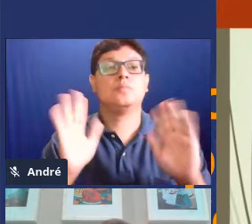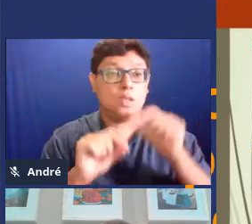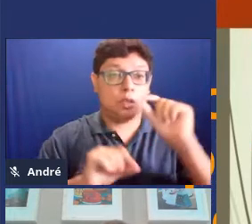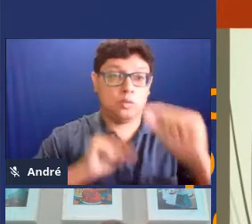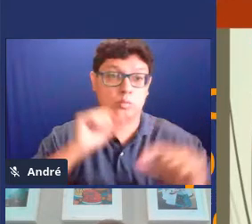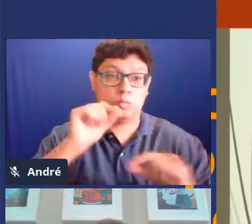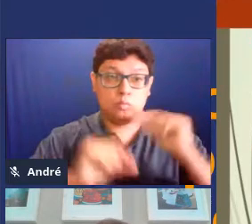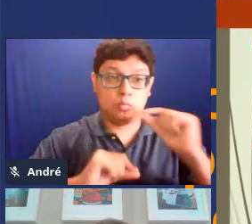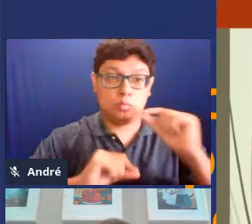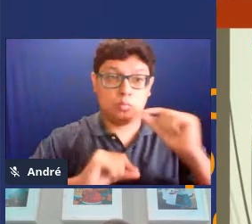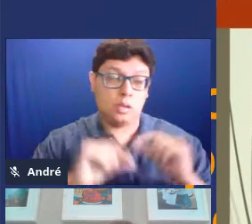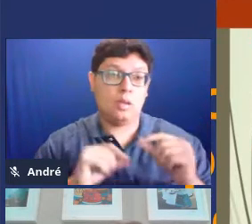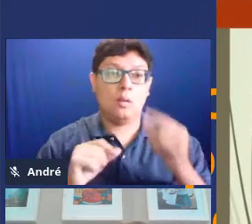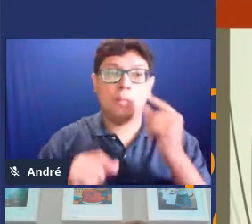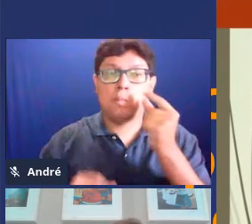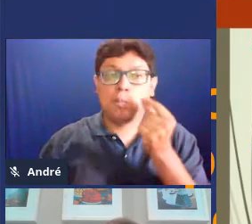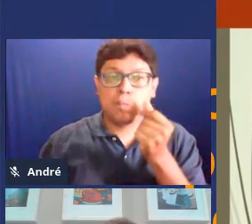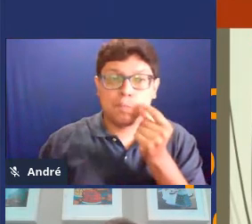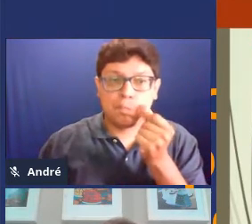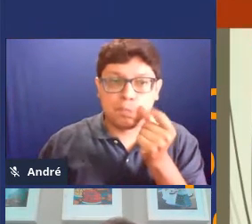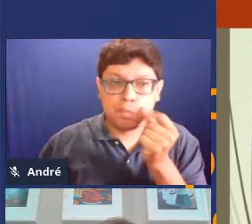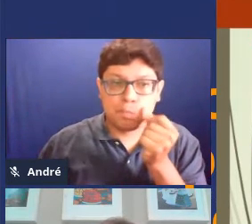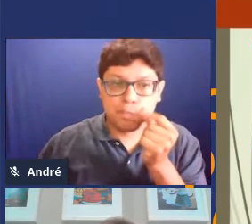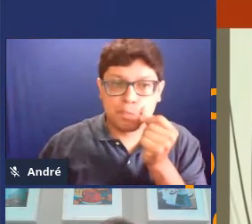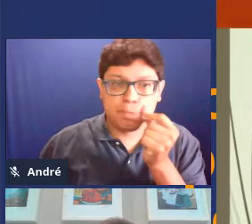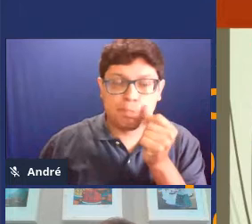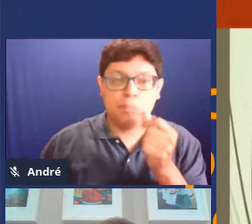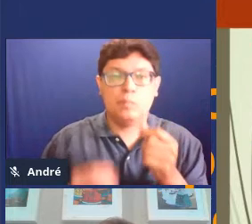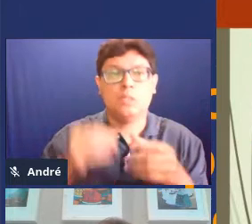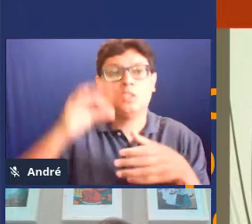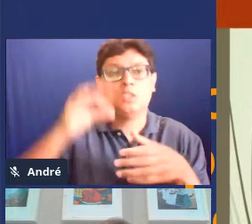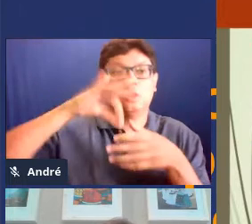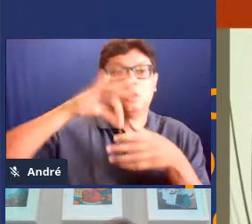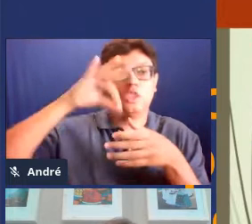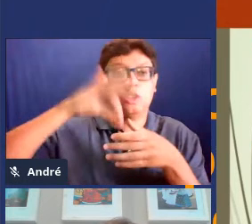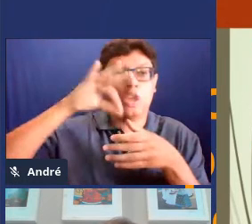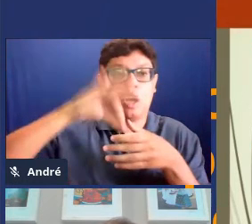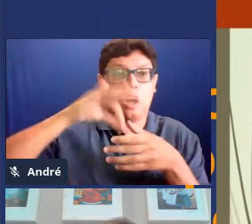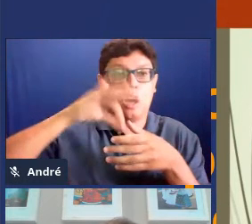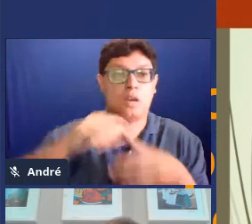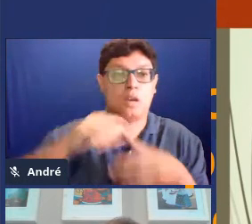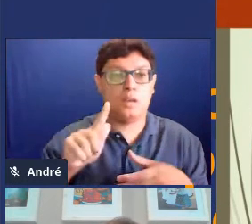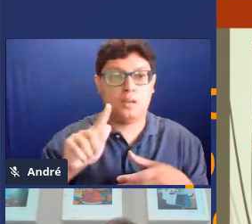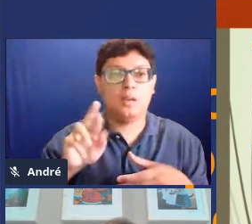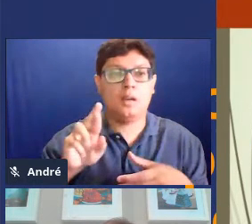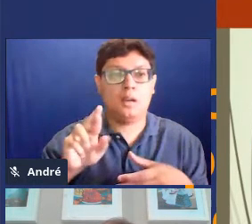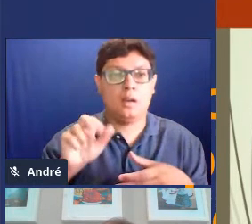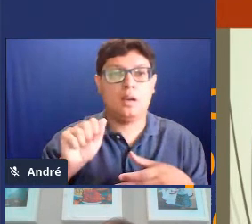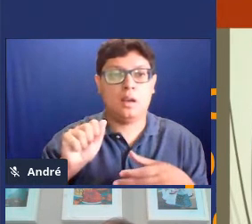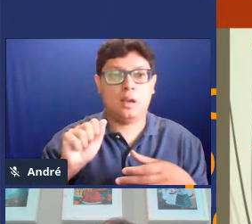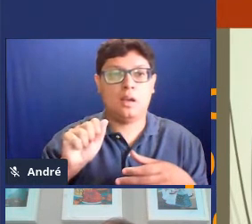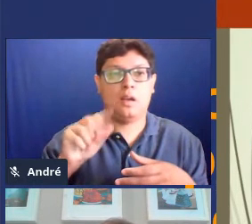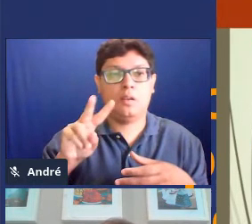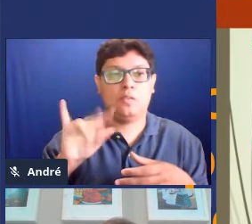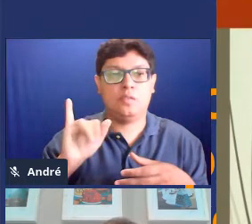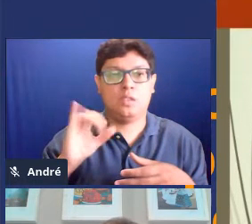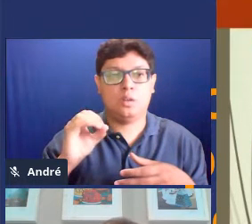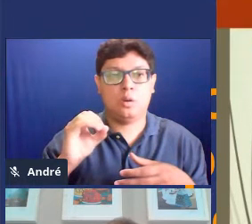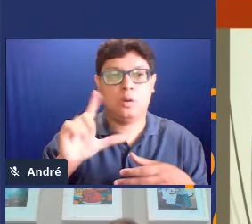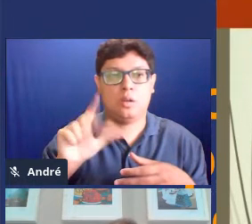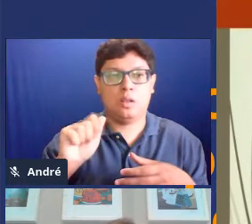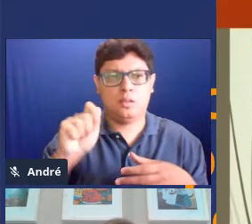baixou. Ótimo. Aí eu vou testar. O que é que aconteceu? Ah, foi uma ação similar ao remédio